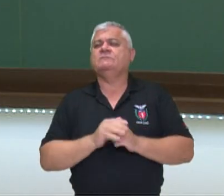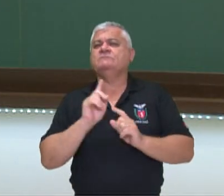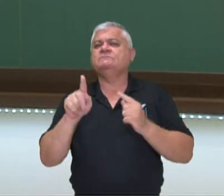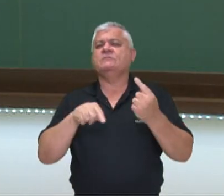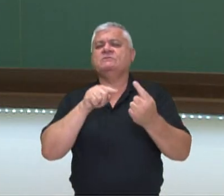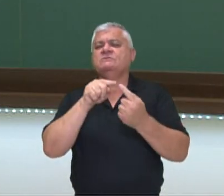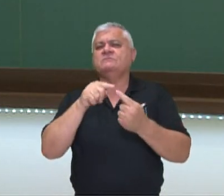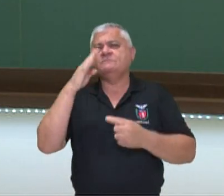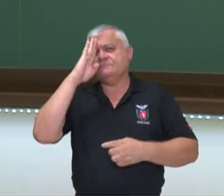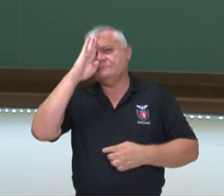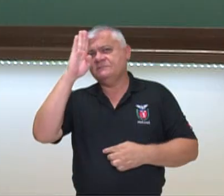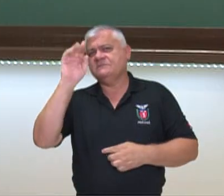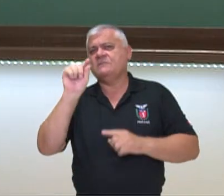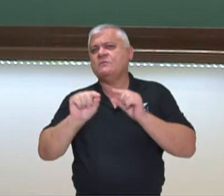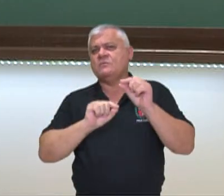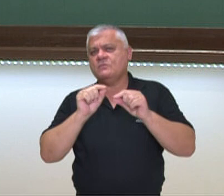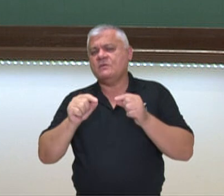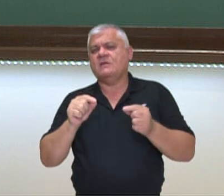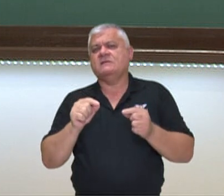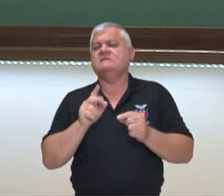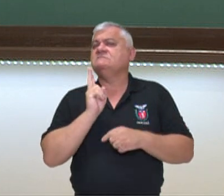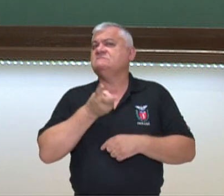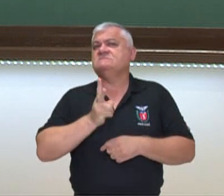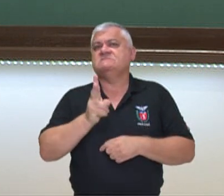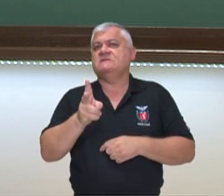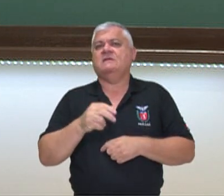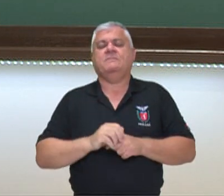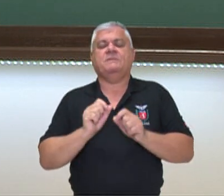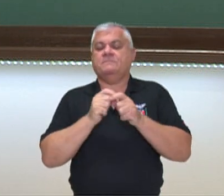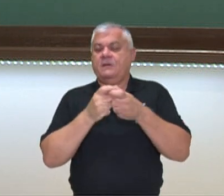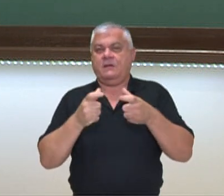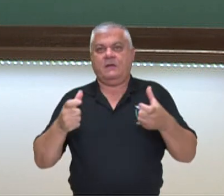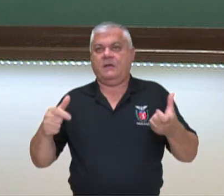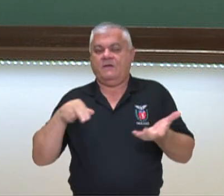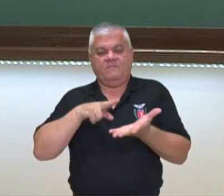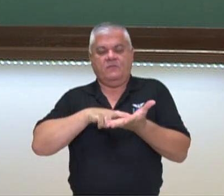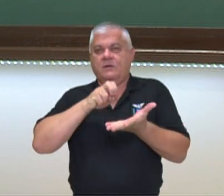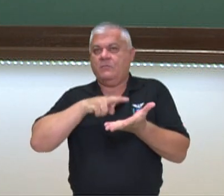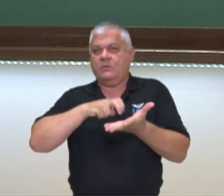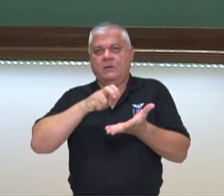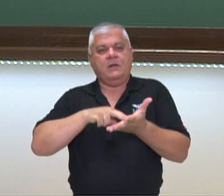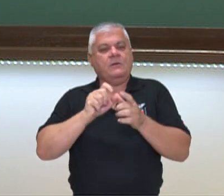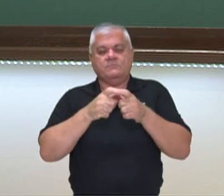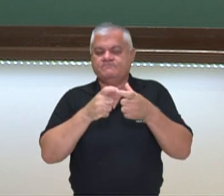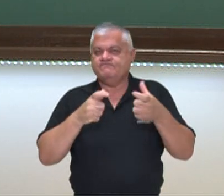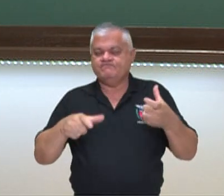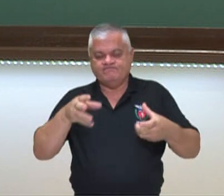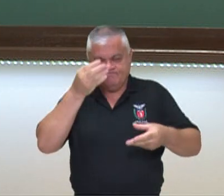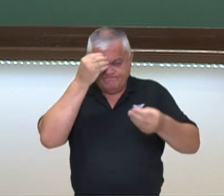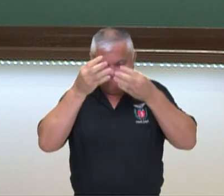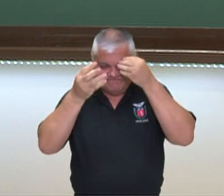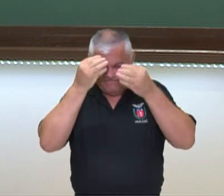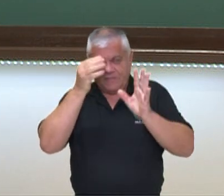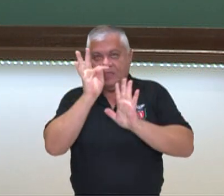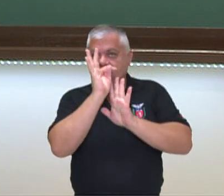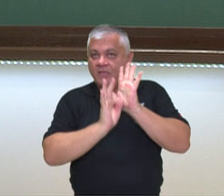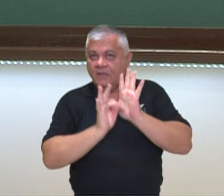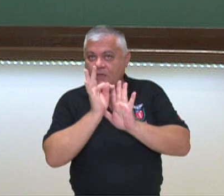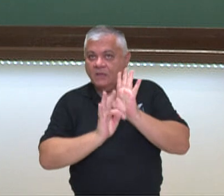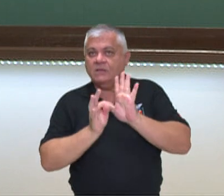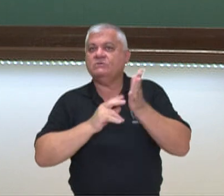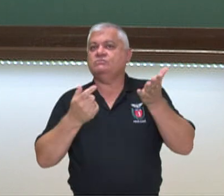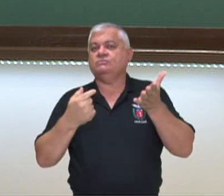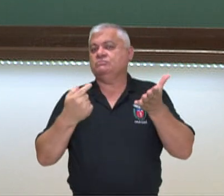objetivo principal é, como sempre, ampliar o léxico, ampliar o nosso vocabulário dentro dos textos, dentro do